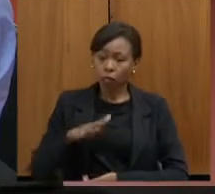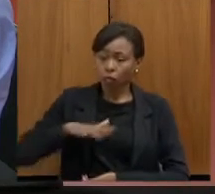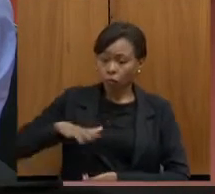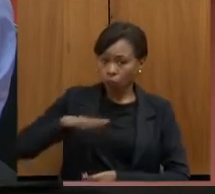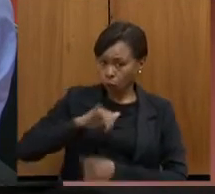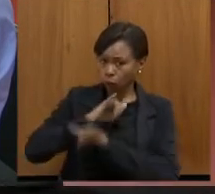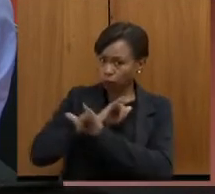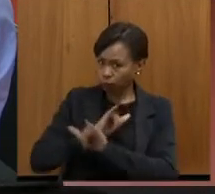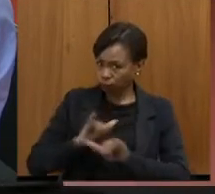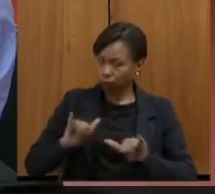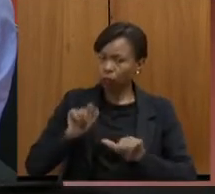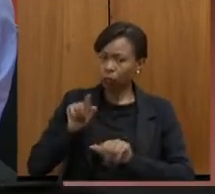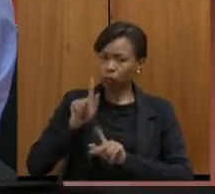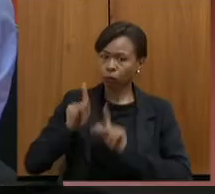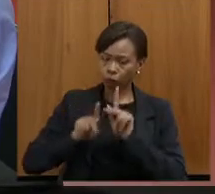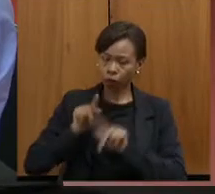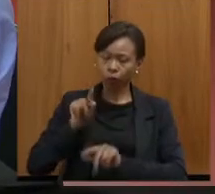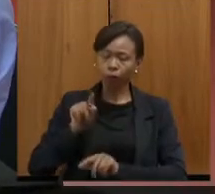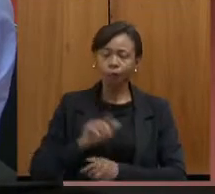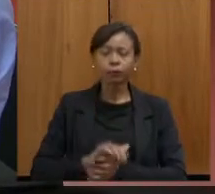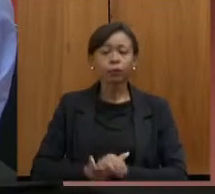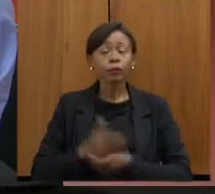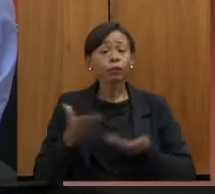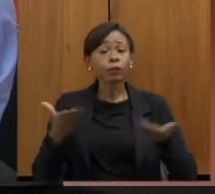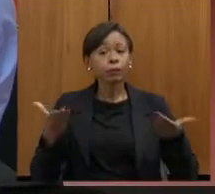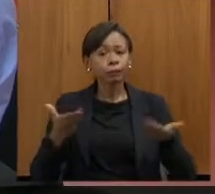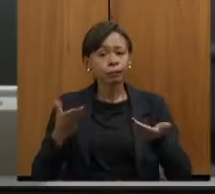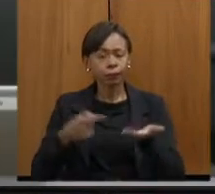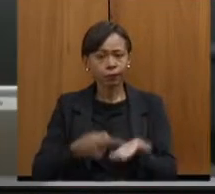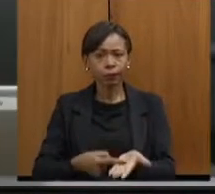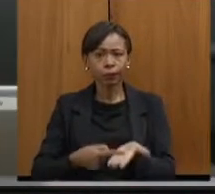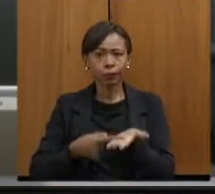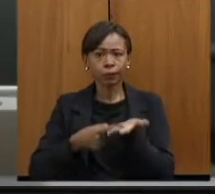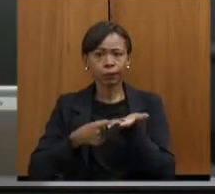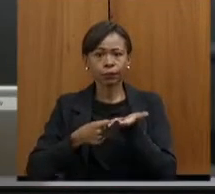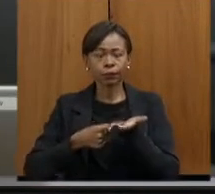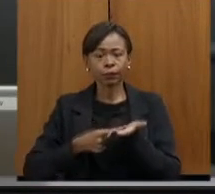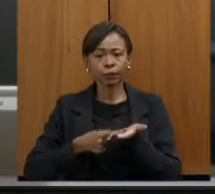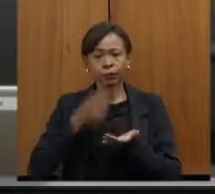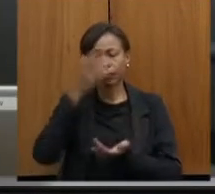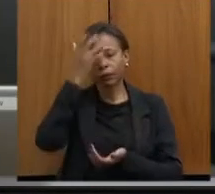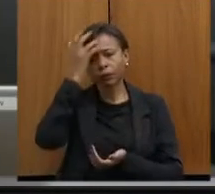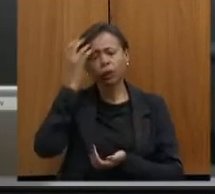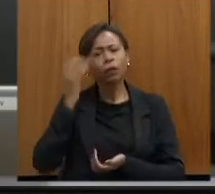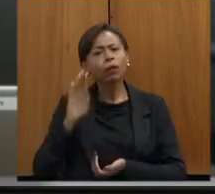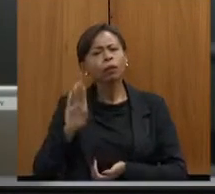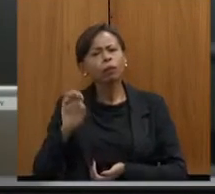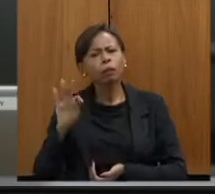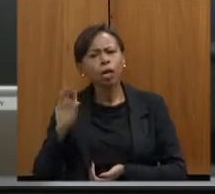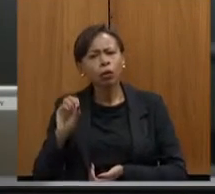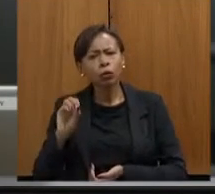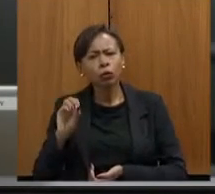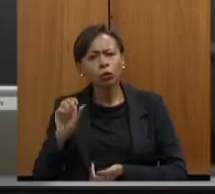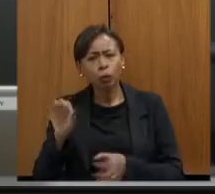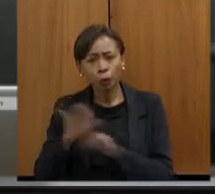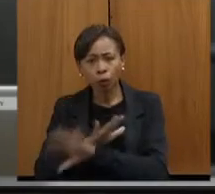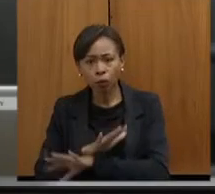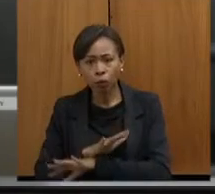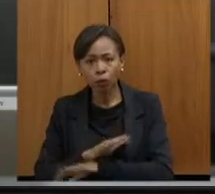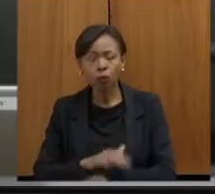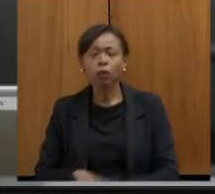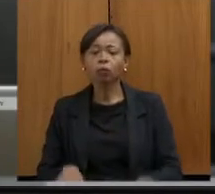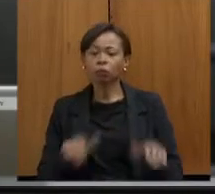Petrópolis. Convido agora, nesse momento... Beto, terminou, Beto? É, estou